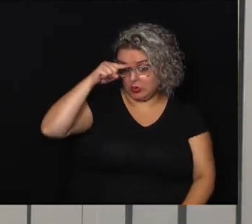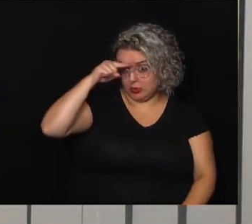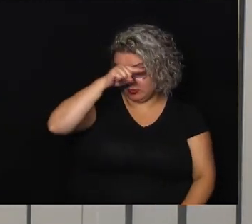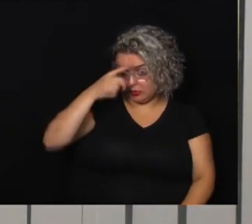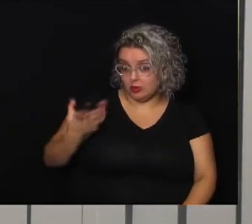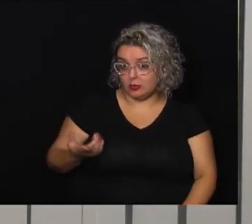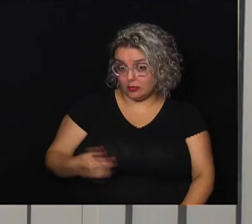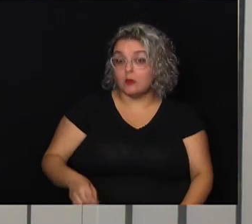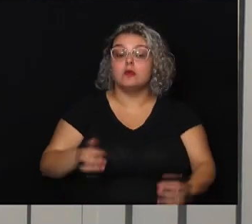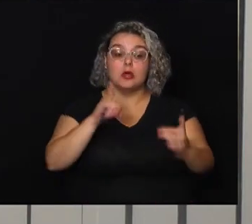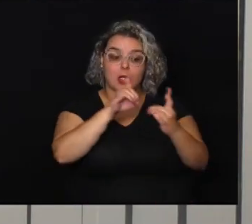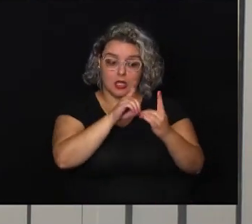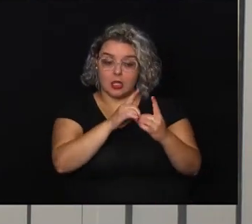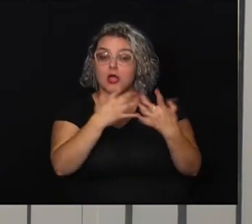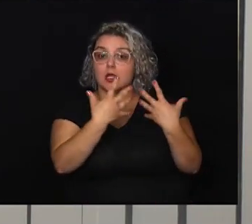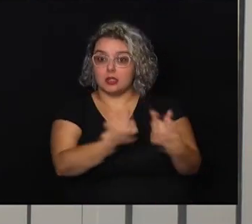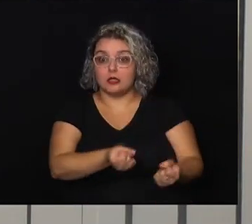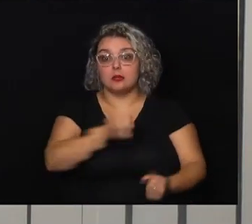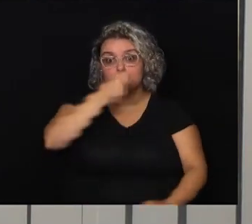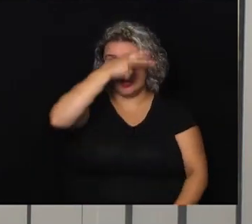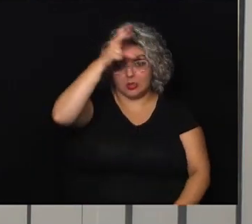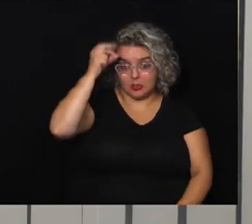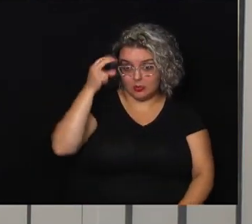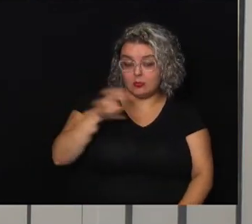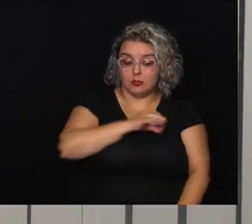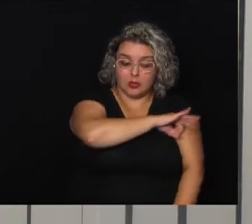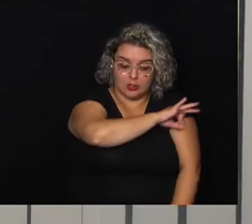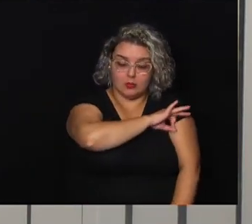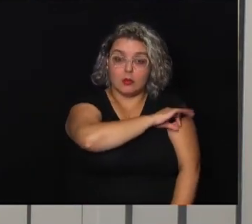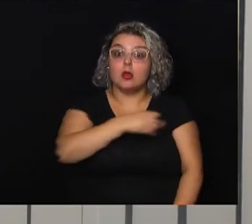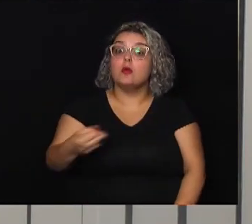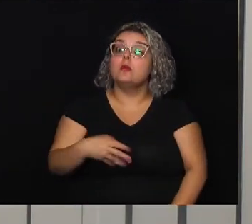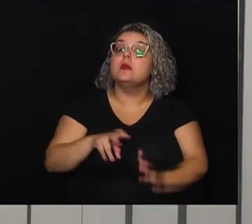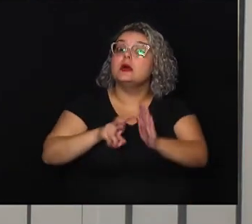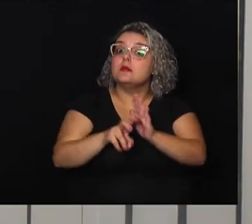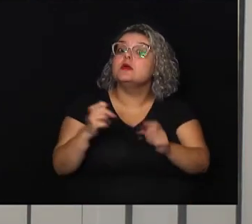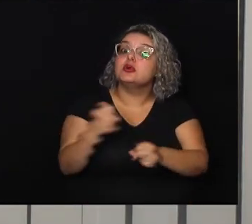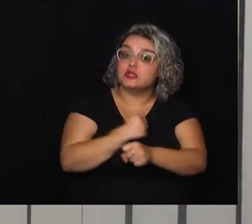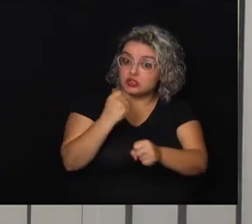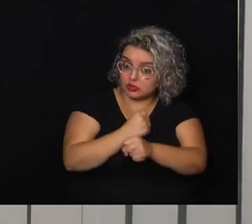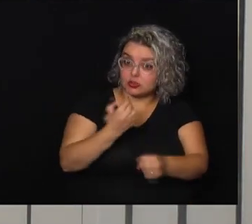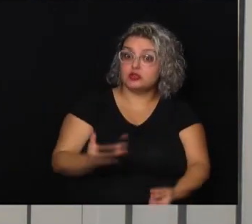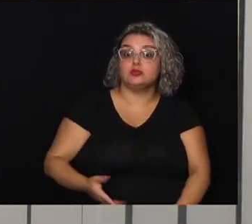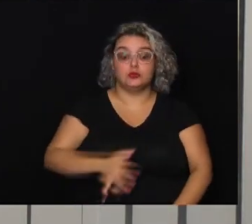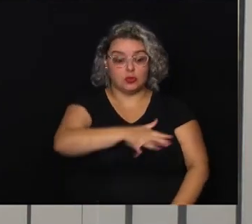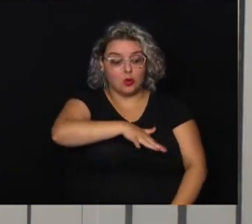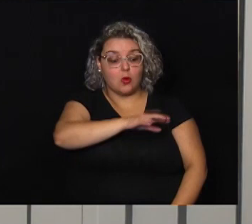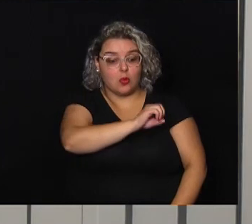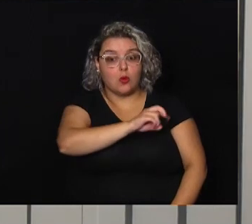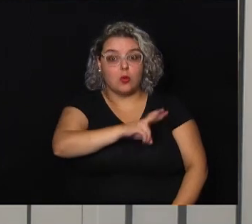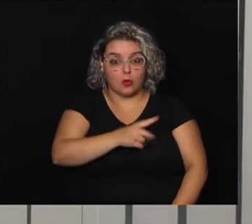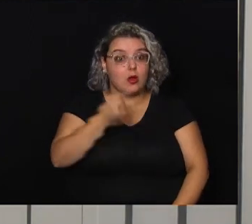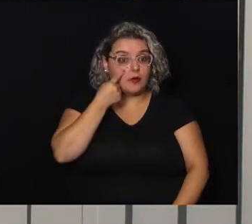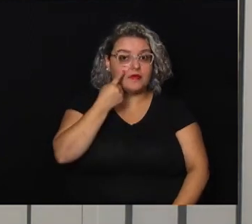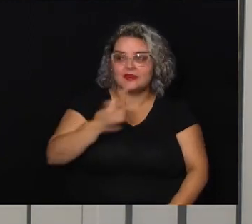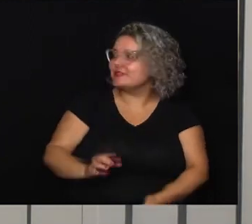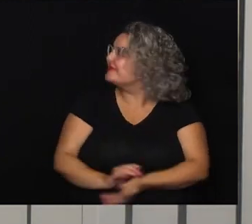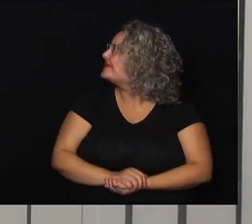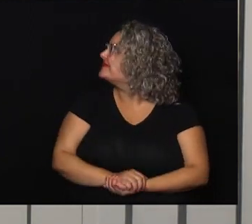foi atendida pela Prefeitura e uma nova creche será construída no distrito do Ouro Verde.